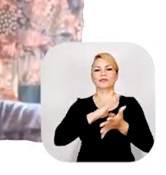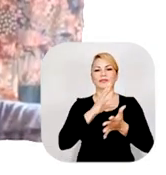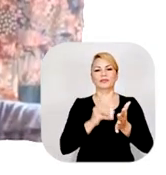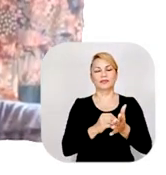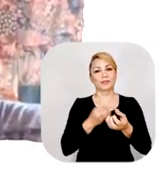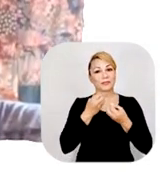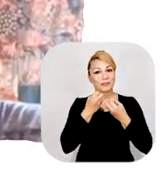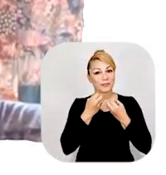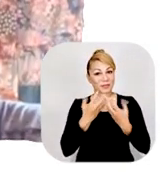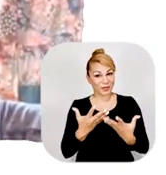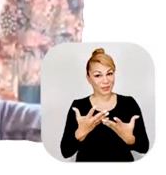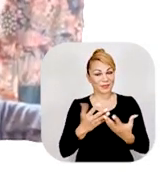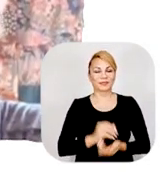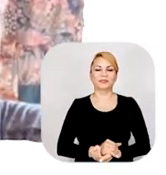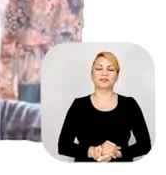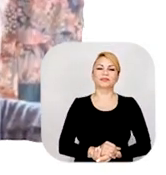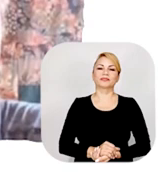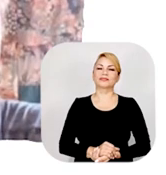Muito bem. Heinz?